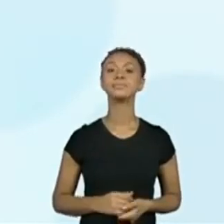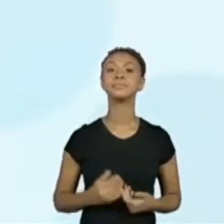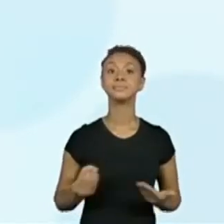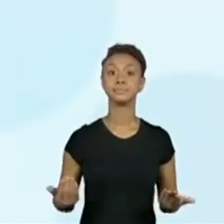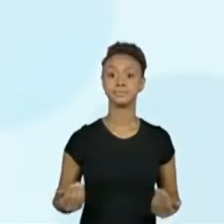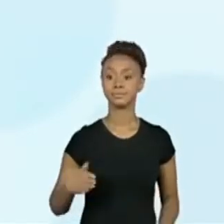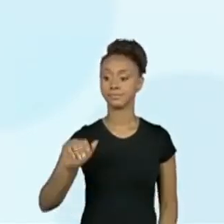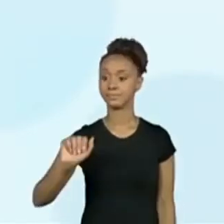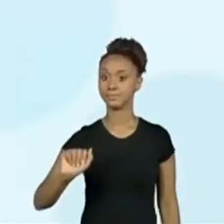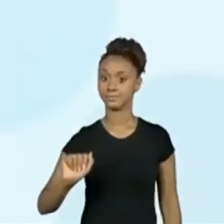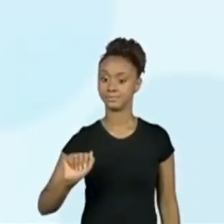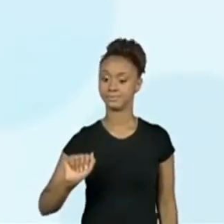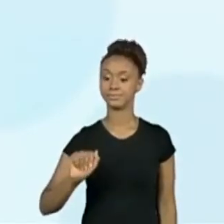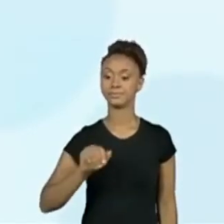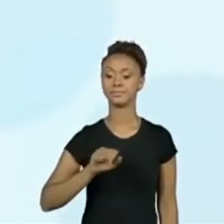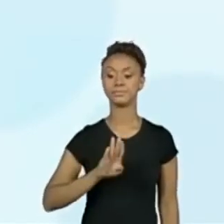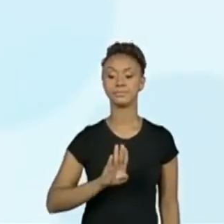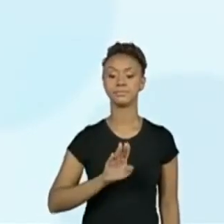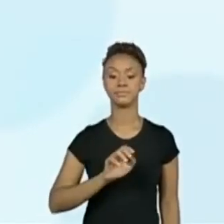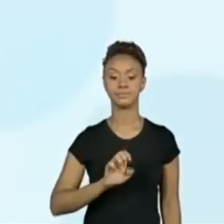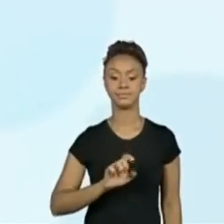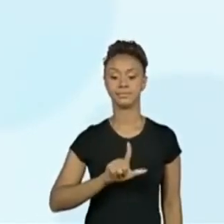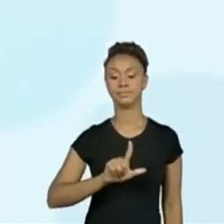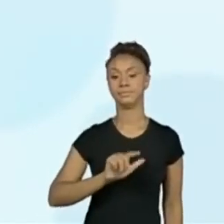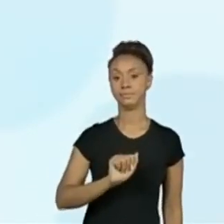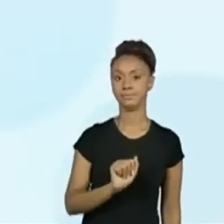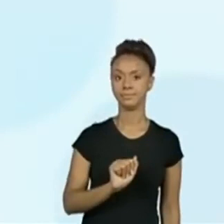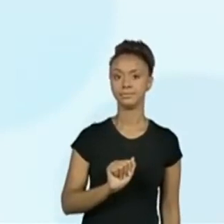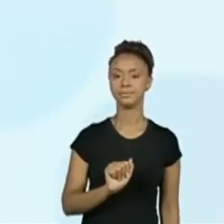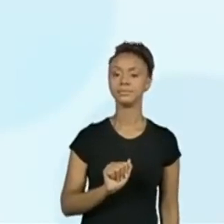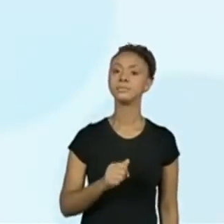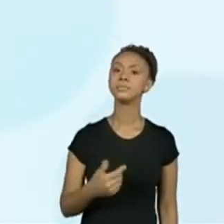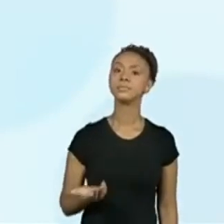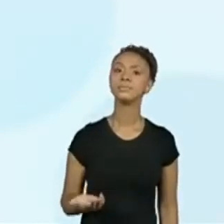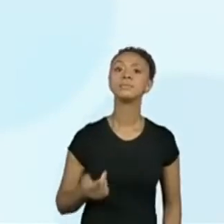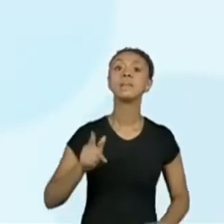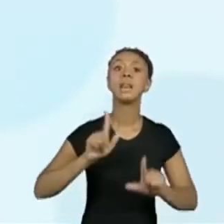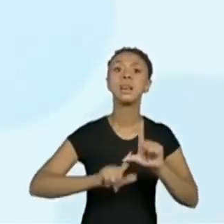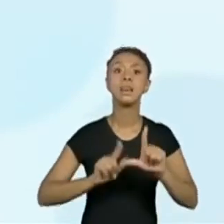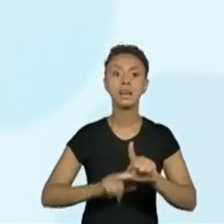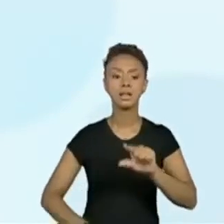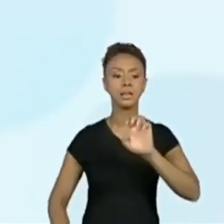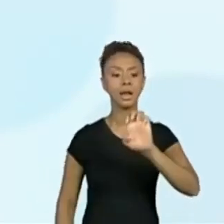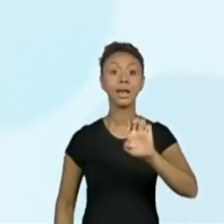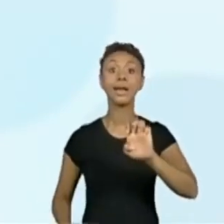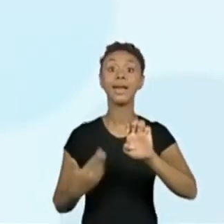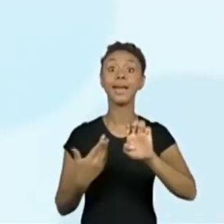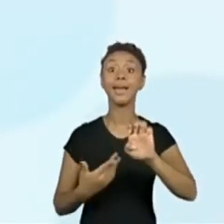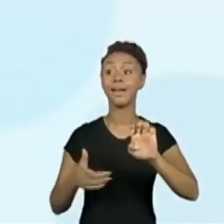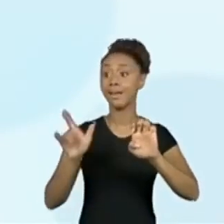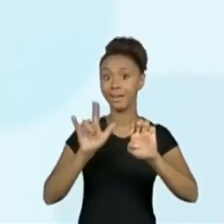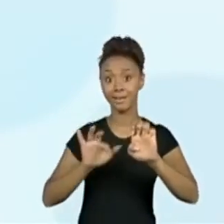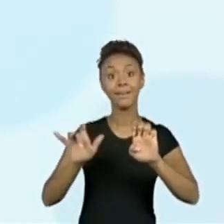E, o E é o E do alfabeto. O E do alfabeto. Posso usar o E do alfabeto? A Bela, E.